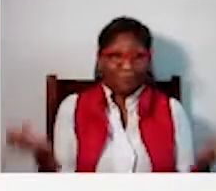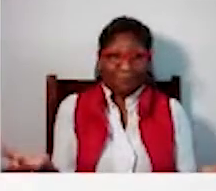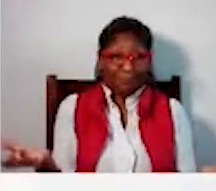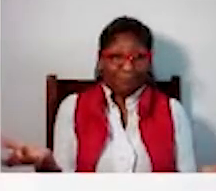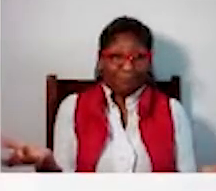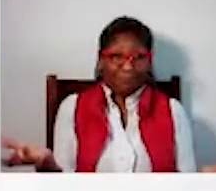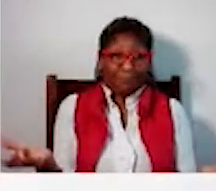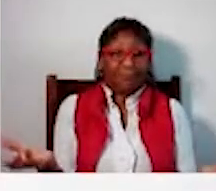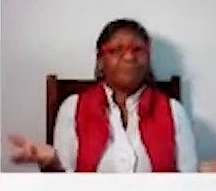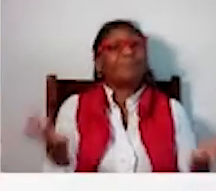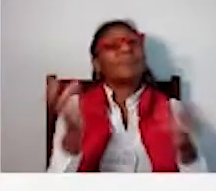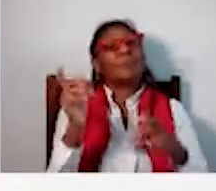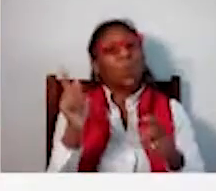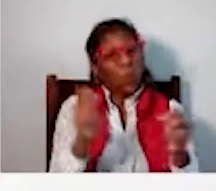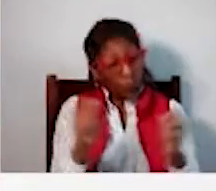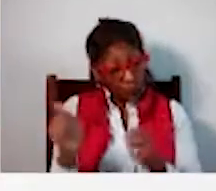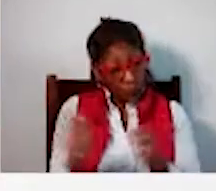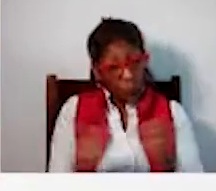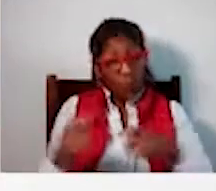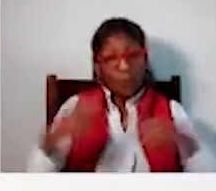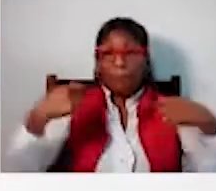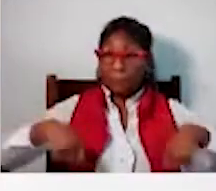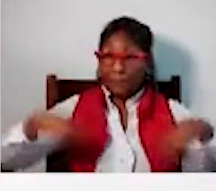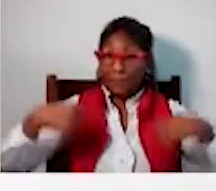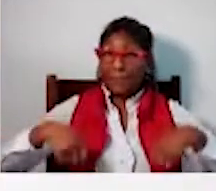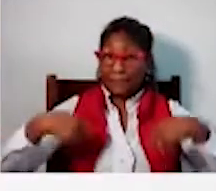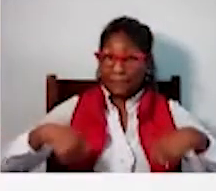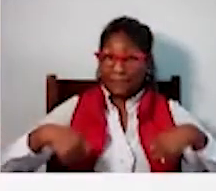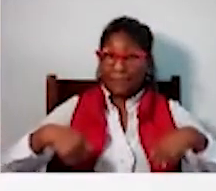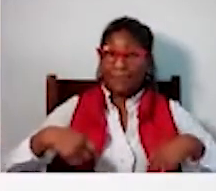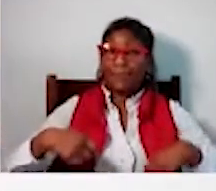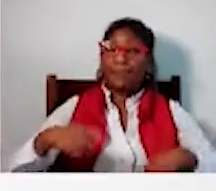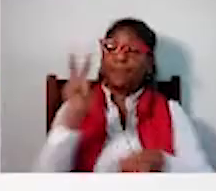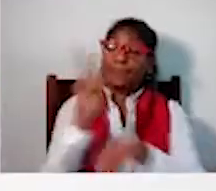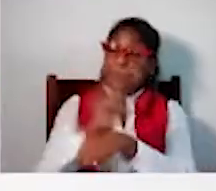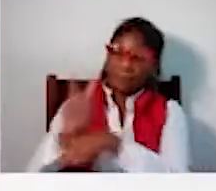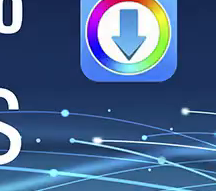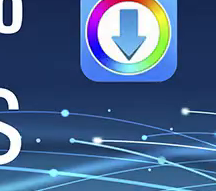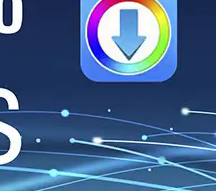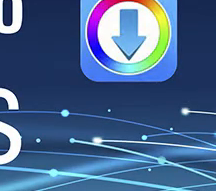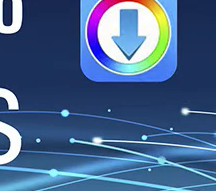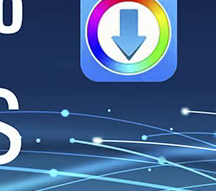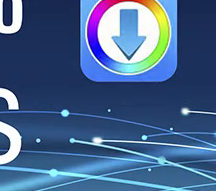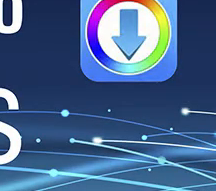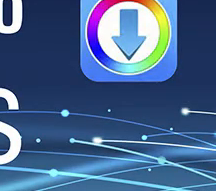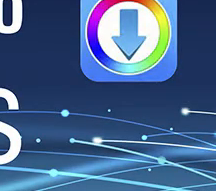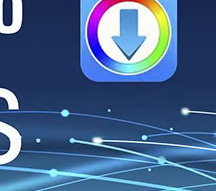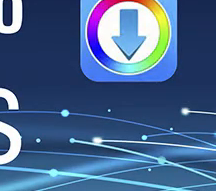manter sob controle os indicadores é também uma forma de proteger a nossa economia.